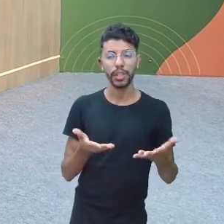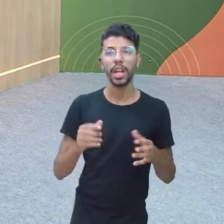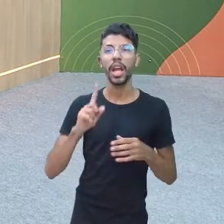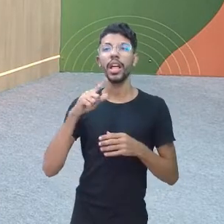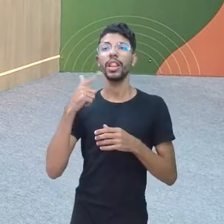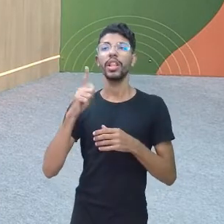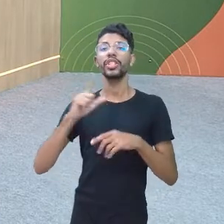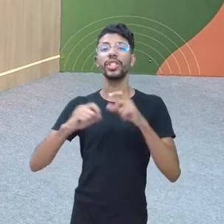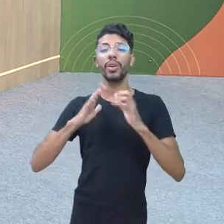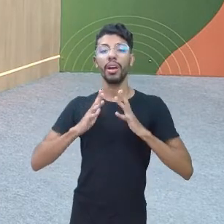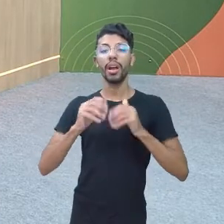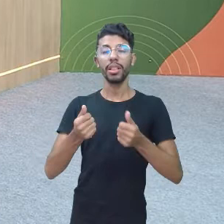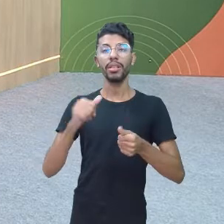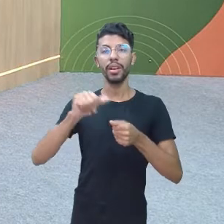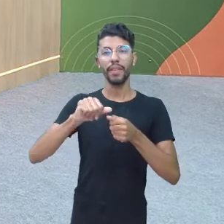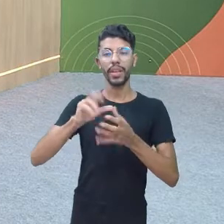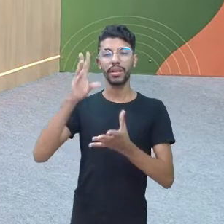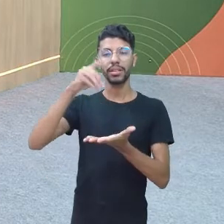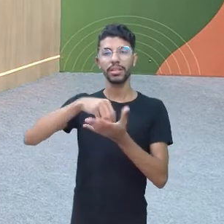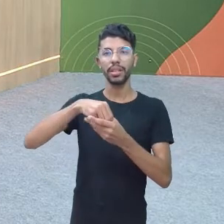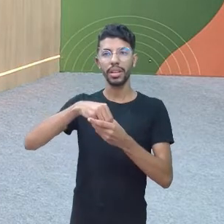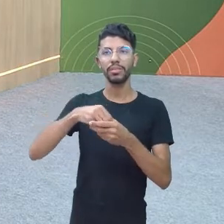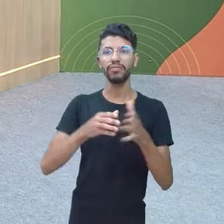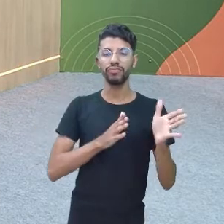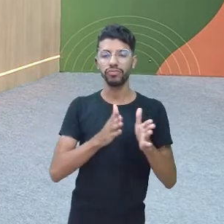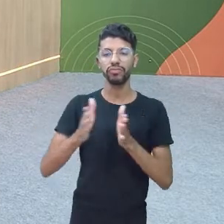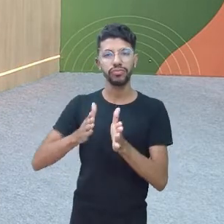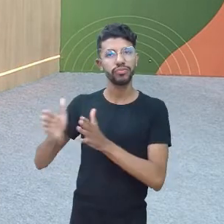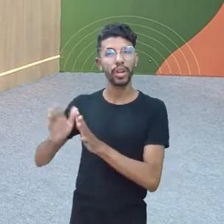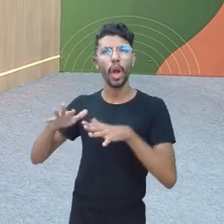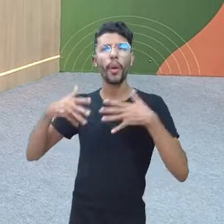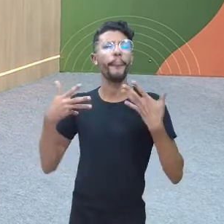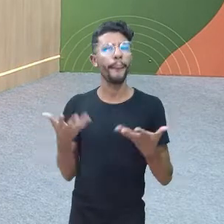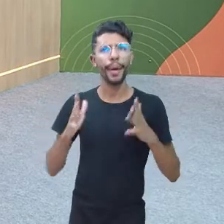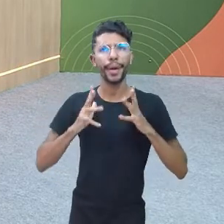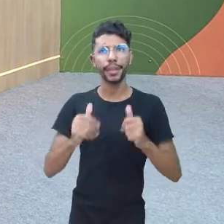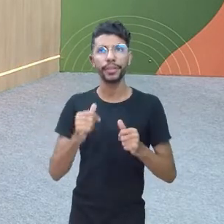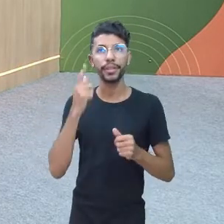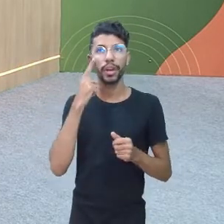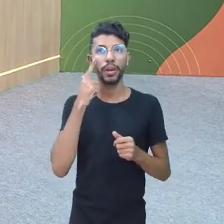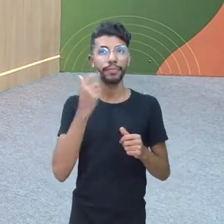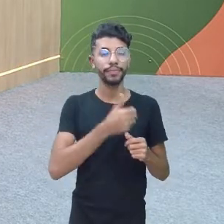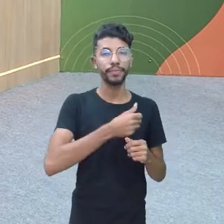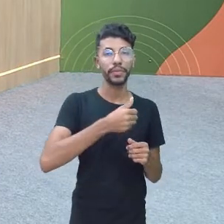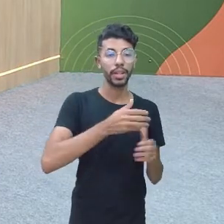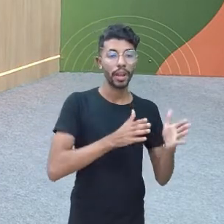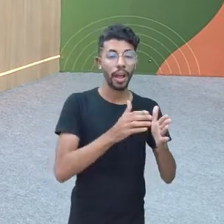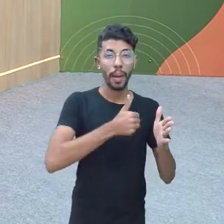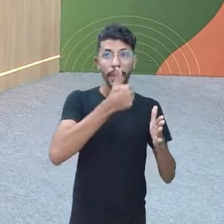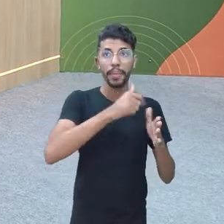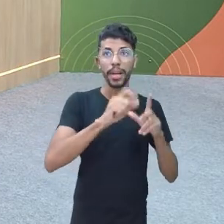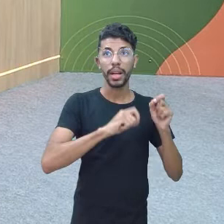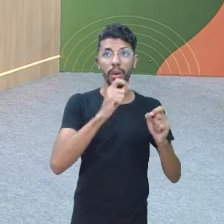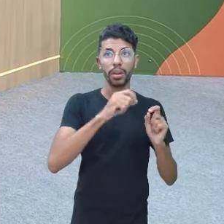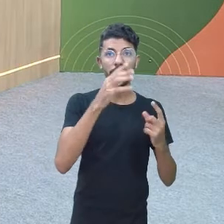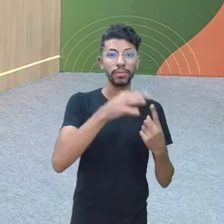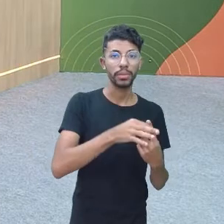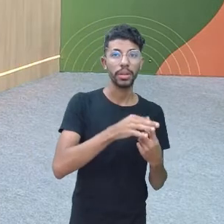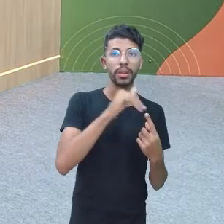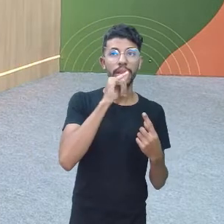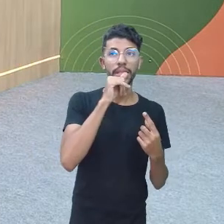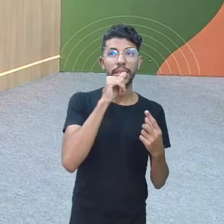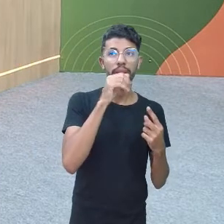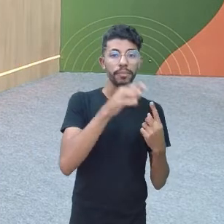a ser realizada dentro dessa etapa. E quais são essas atitudes? A primeira é destacar as informações que são